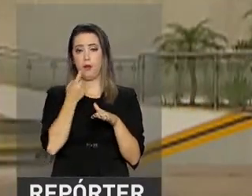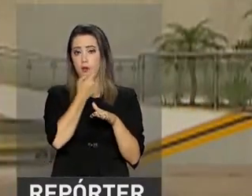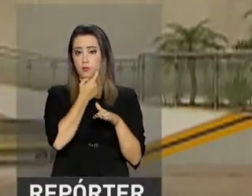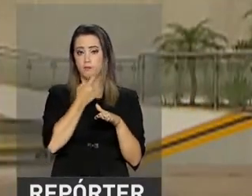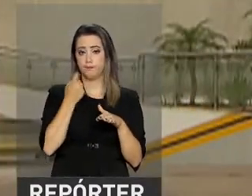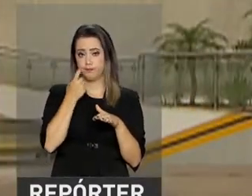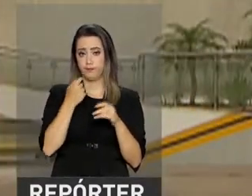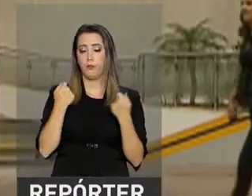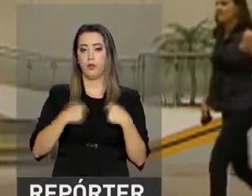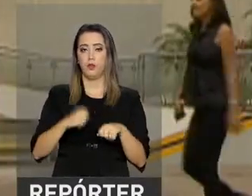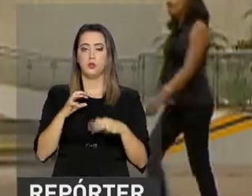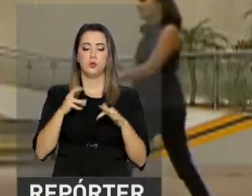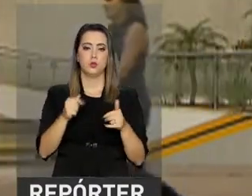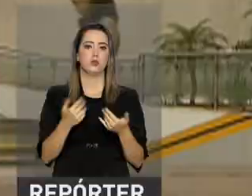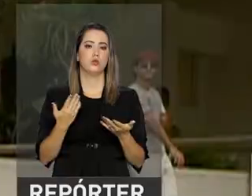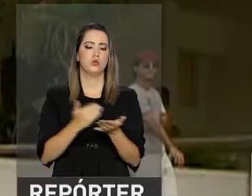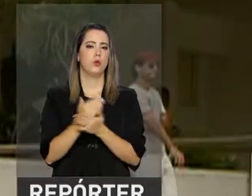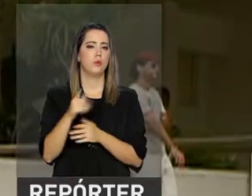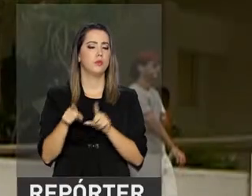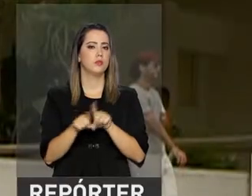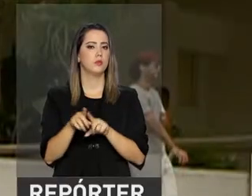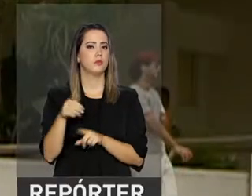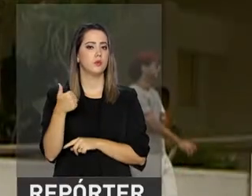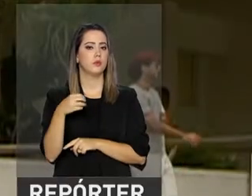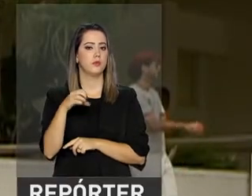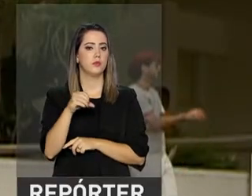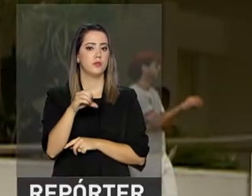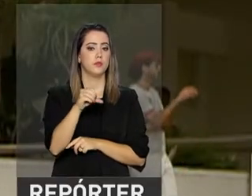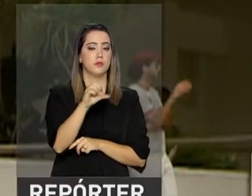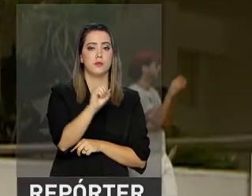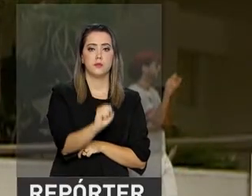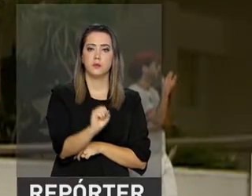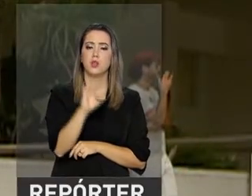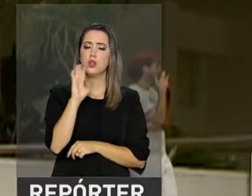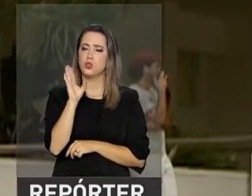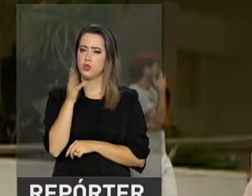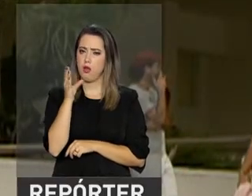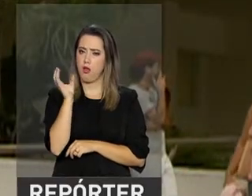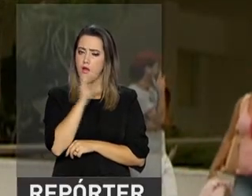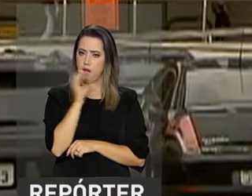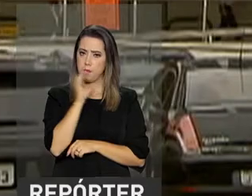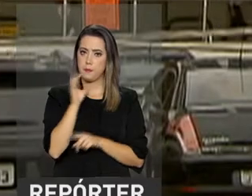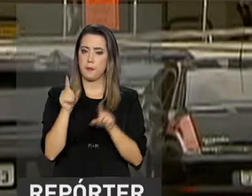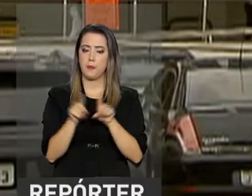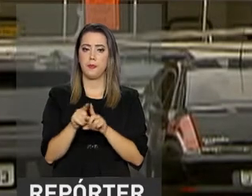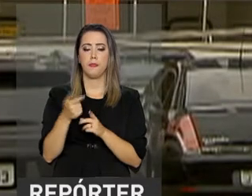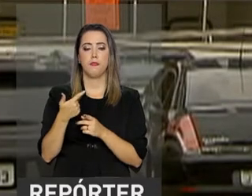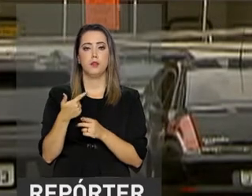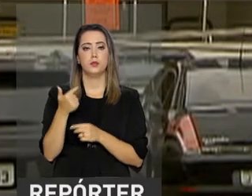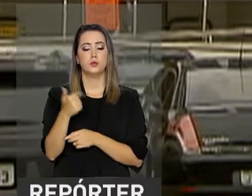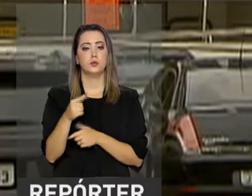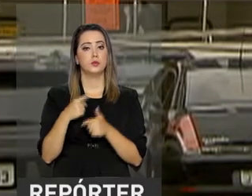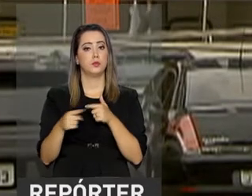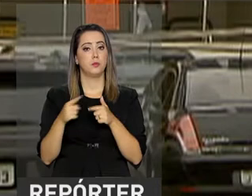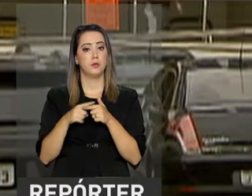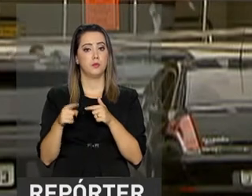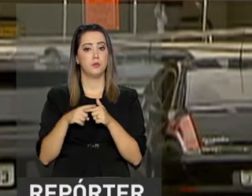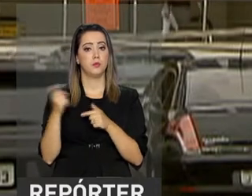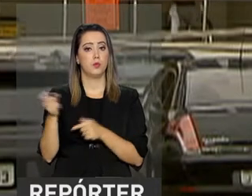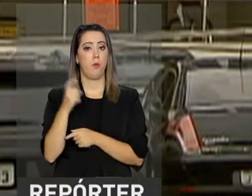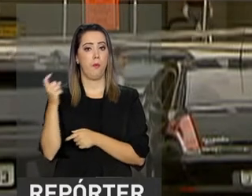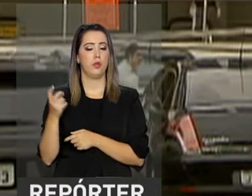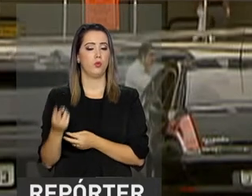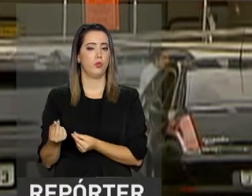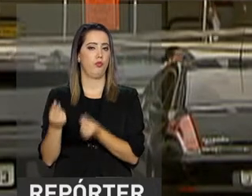planos contratados a partir de 1998 de imediato a inclusão não vai impactar no aumento dos planos